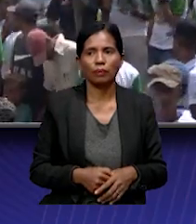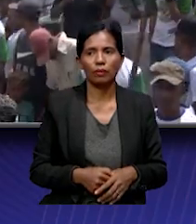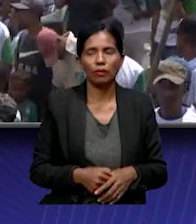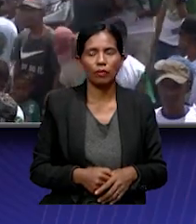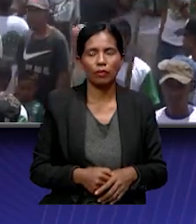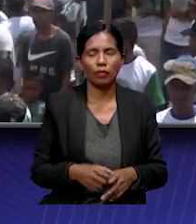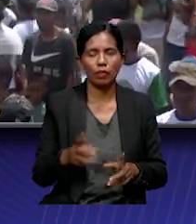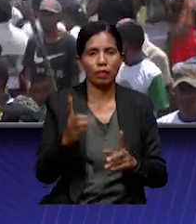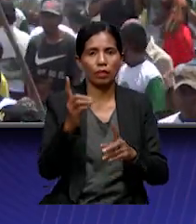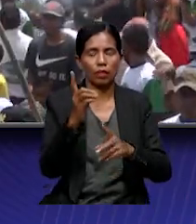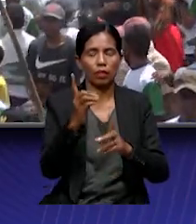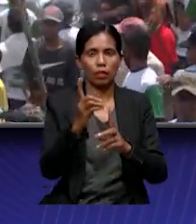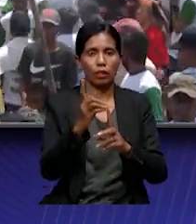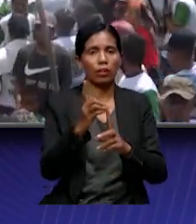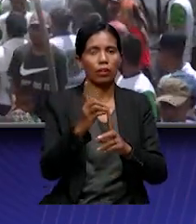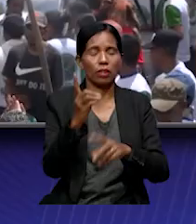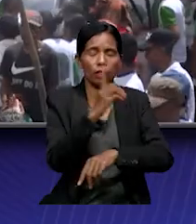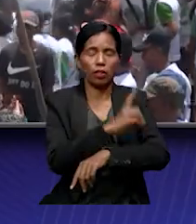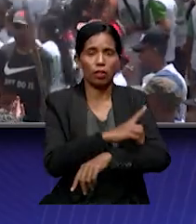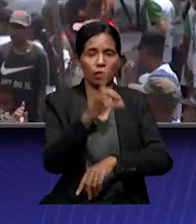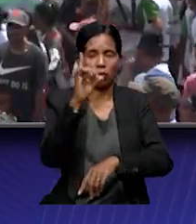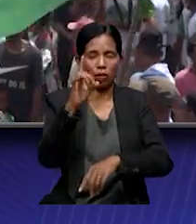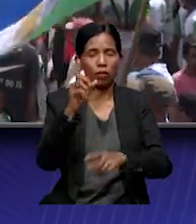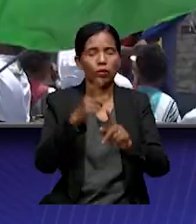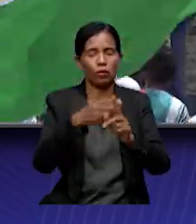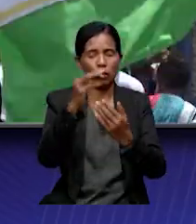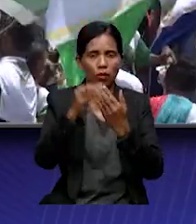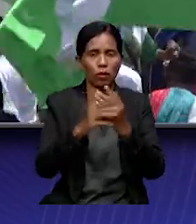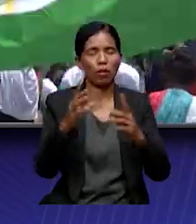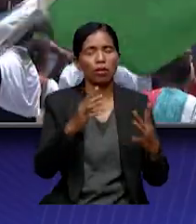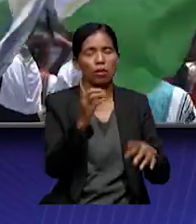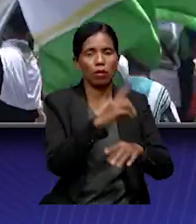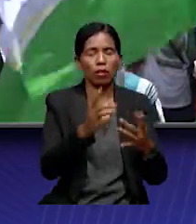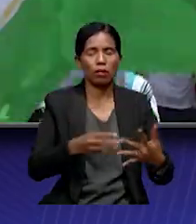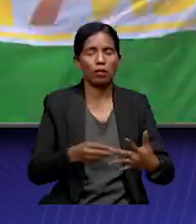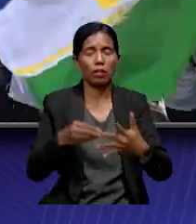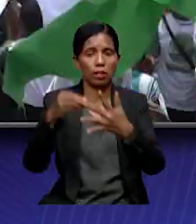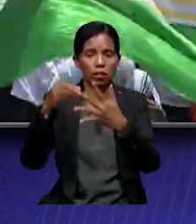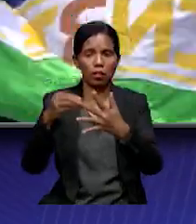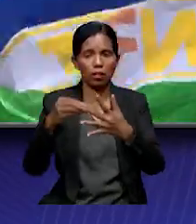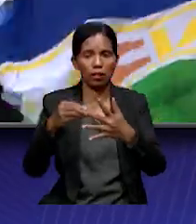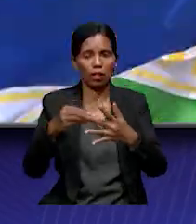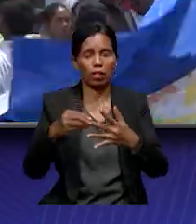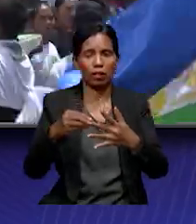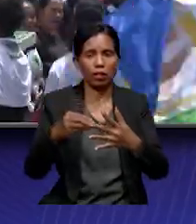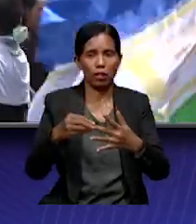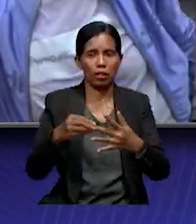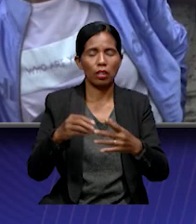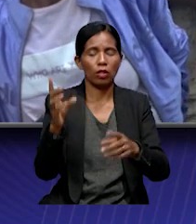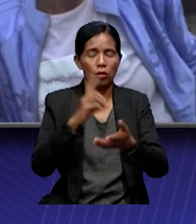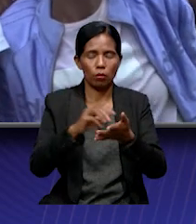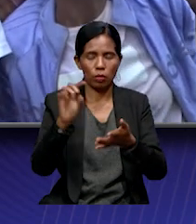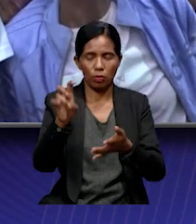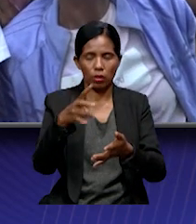Lorong walu fulan marsu nudar lorong spesial ba feto ia rai klaran tambane ia kampanye presiden ia numero sorteu sanulur singhat ia munisipiu